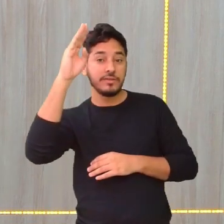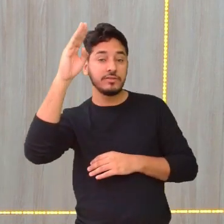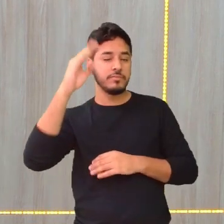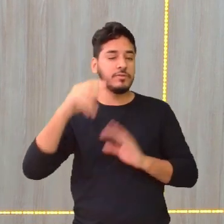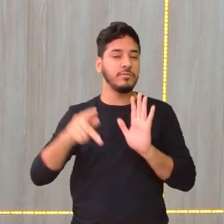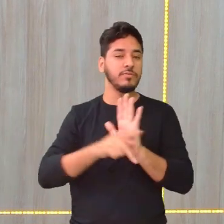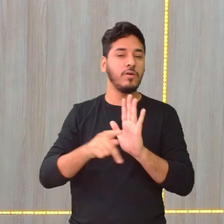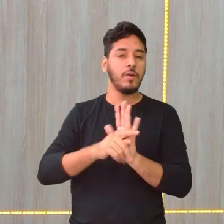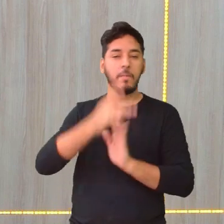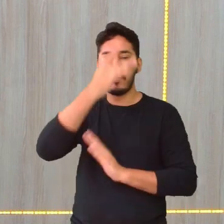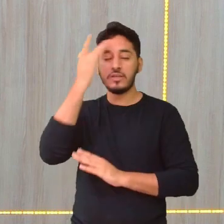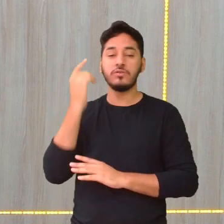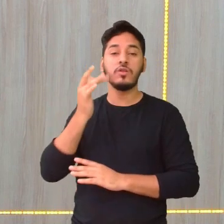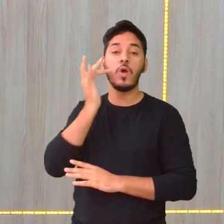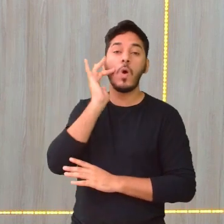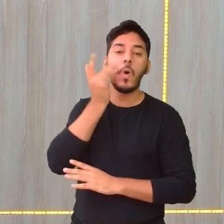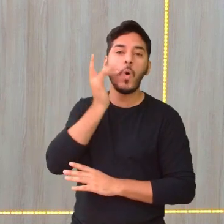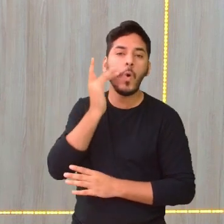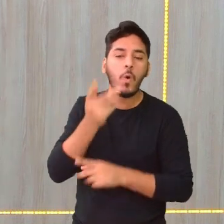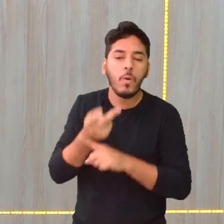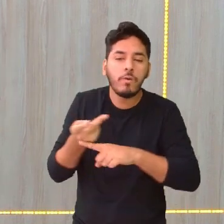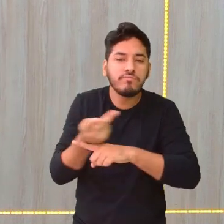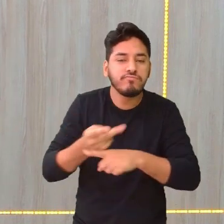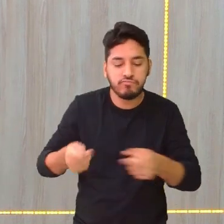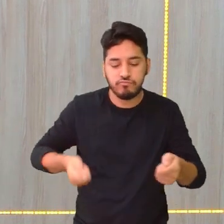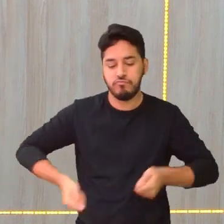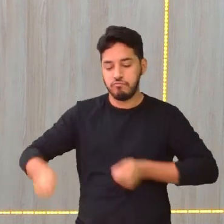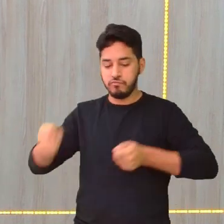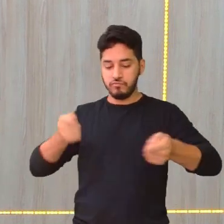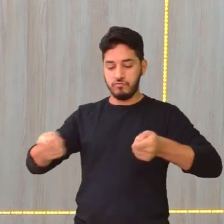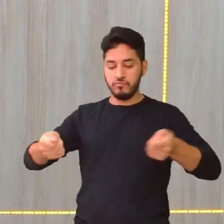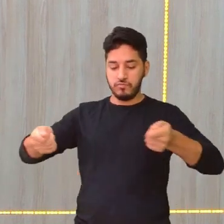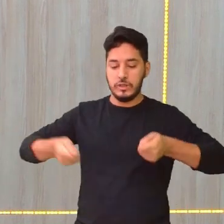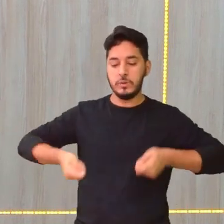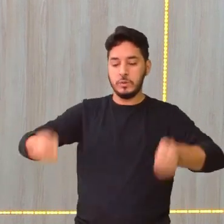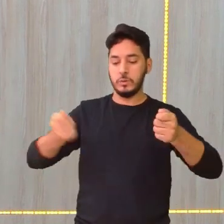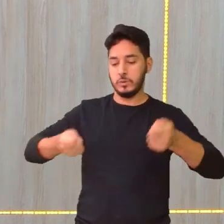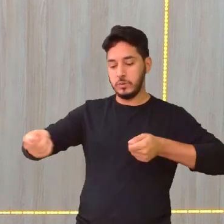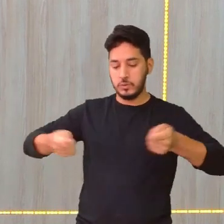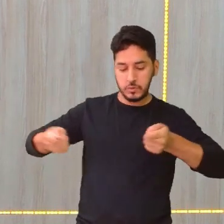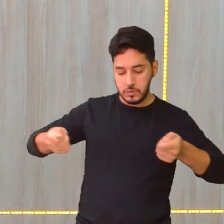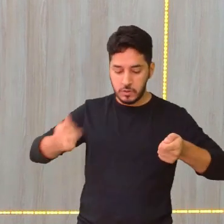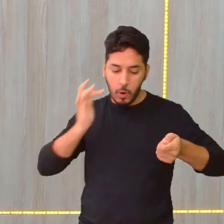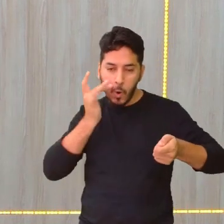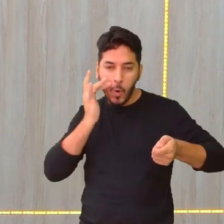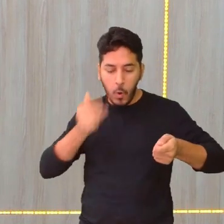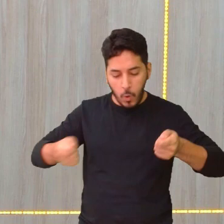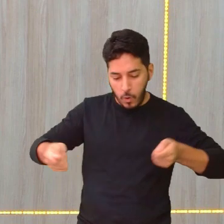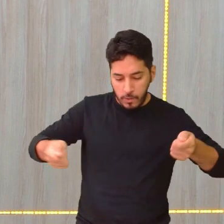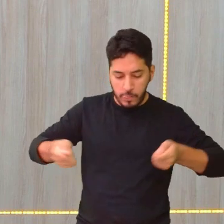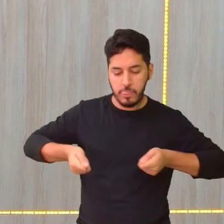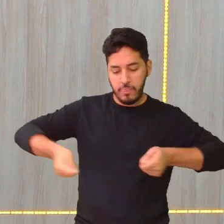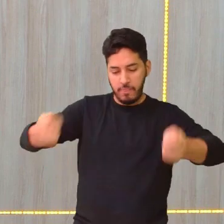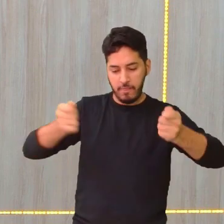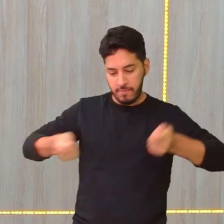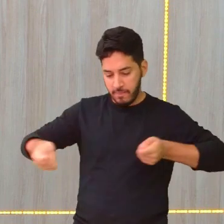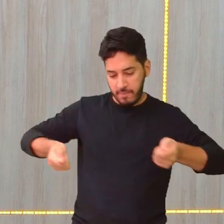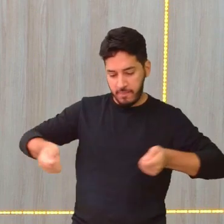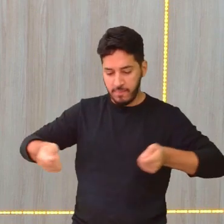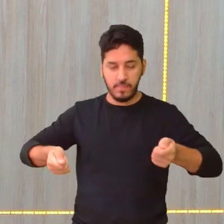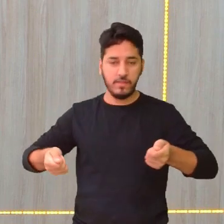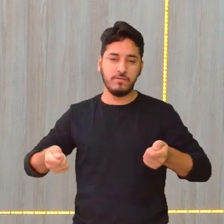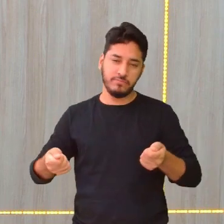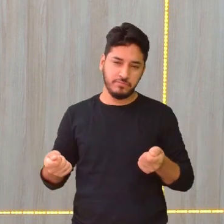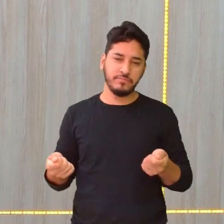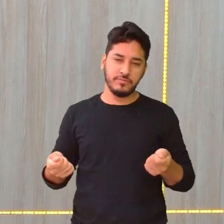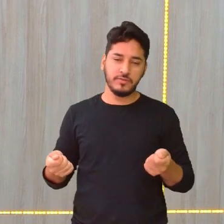de garimpeiros. Isso aqui é o garimpo, né, o famoso garimpo, que é aí uma mineração artesanal, né? Não vou dizer